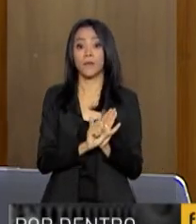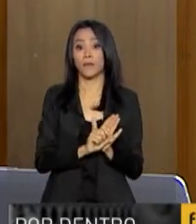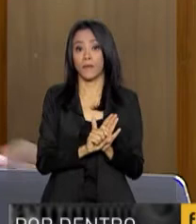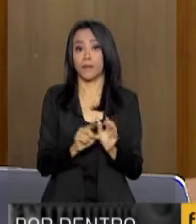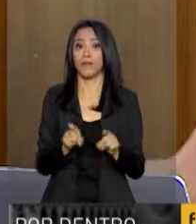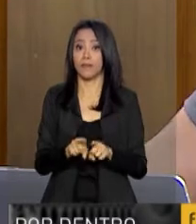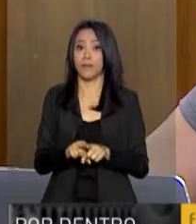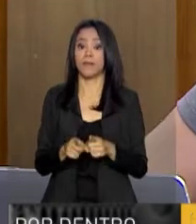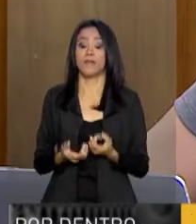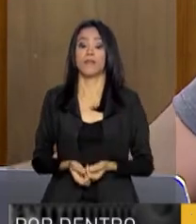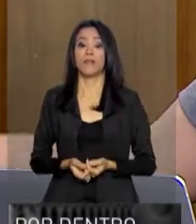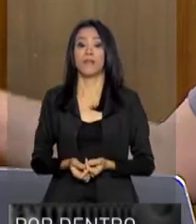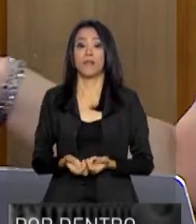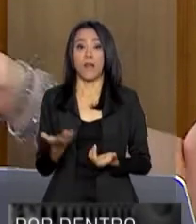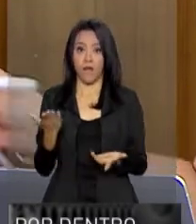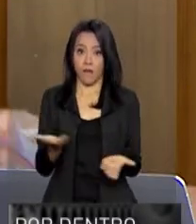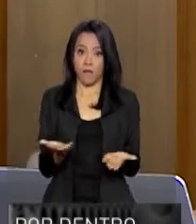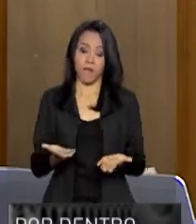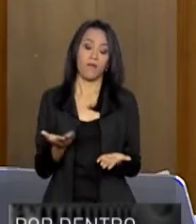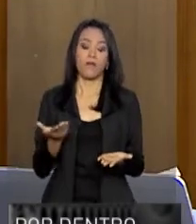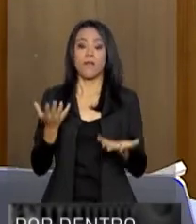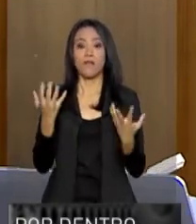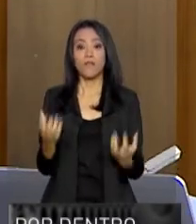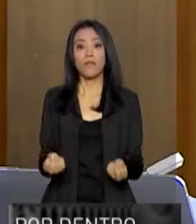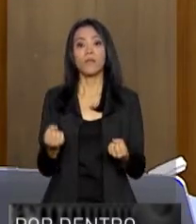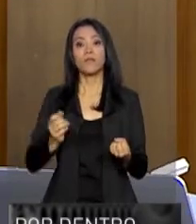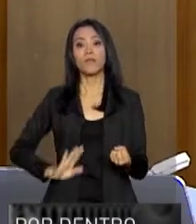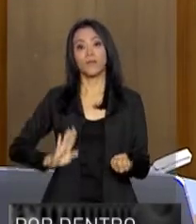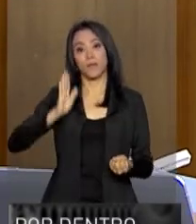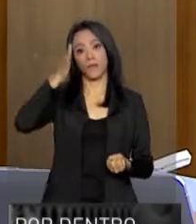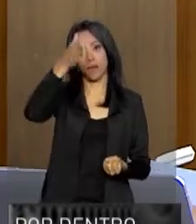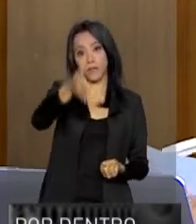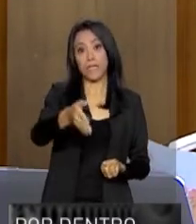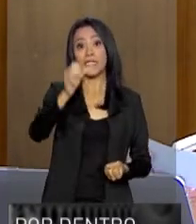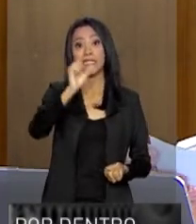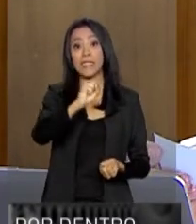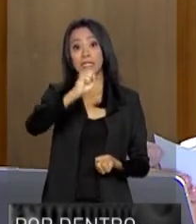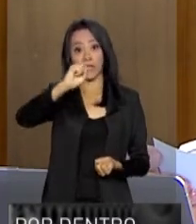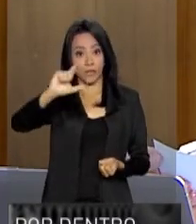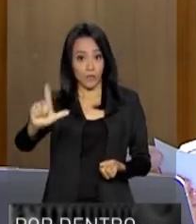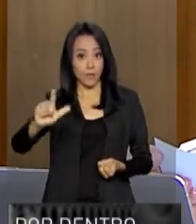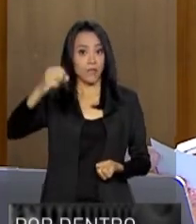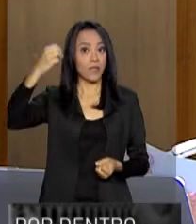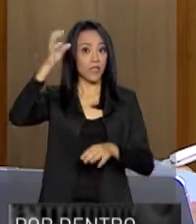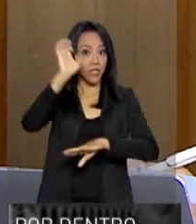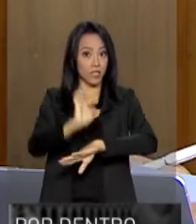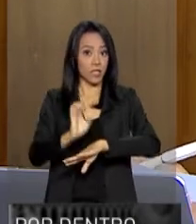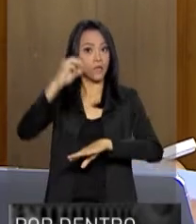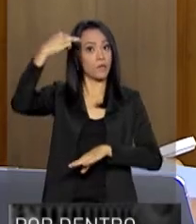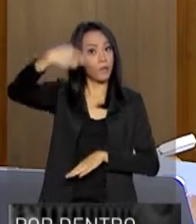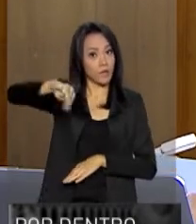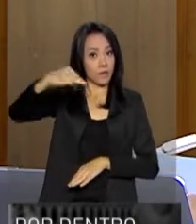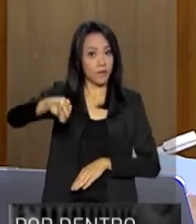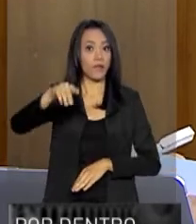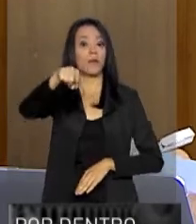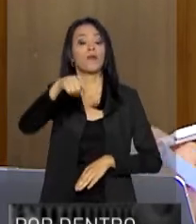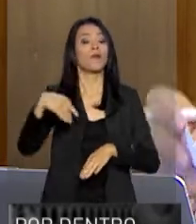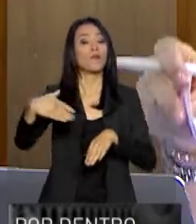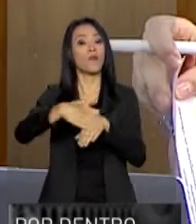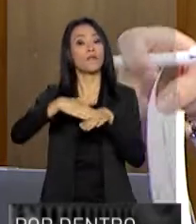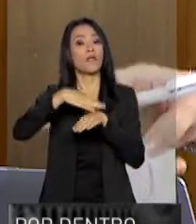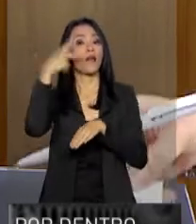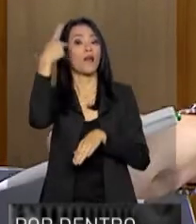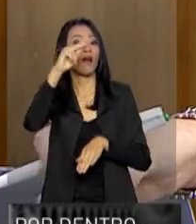planalto bem a gente segue agora até são luís no maranhão vamos conversar com andreza cerdeira da rádio difusora